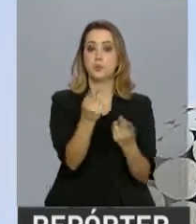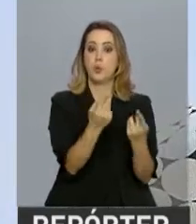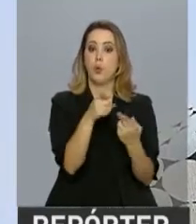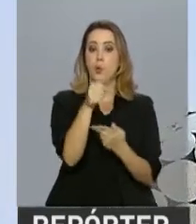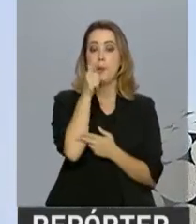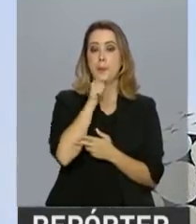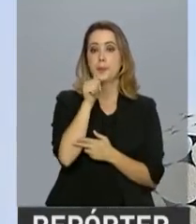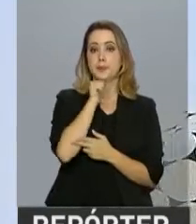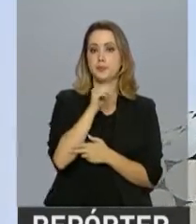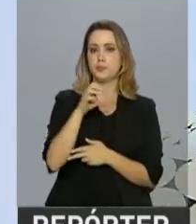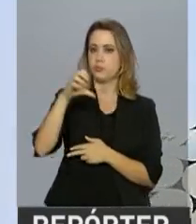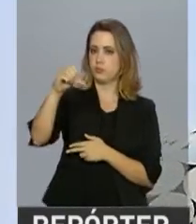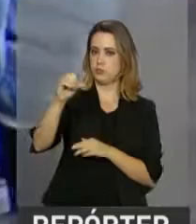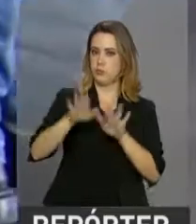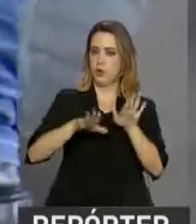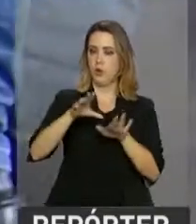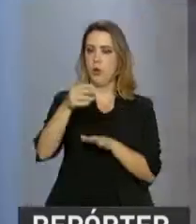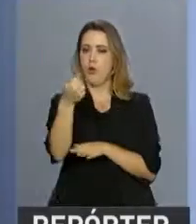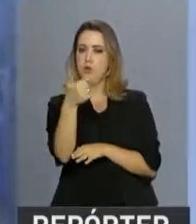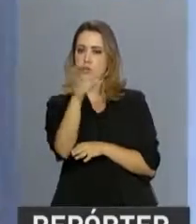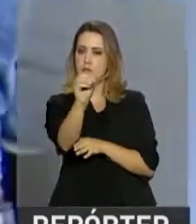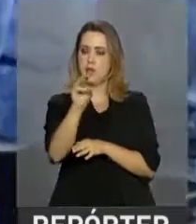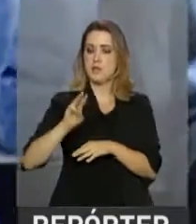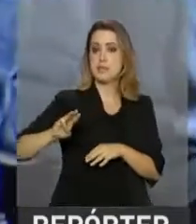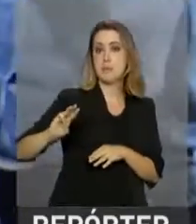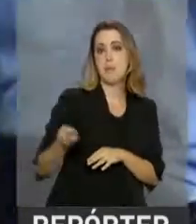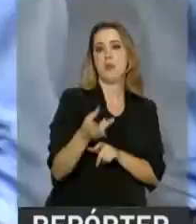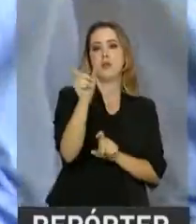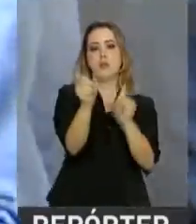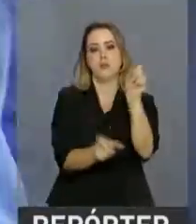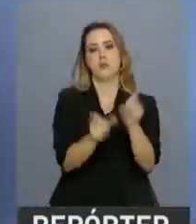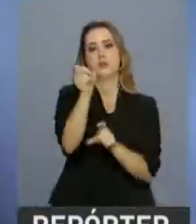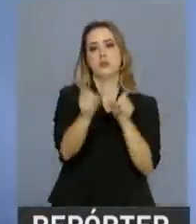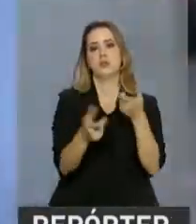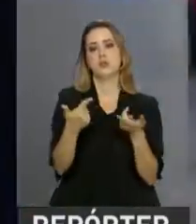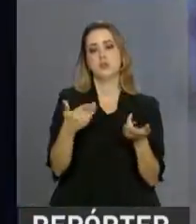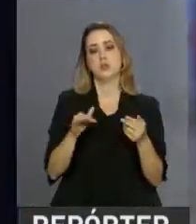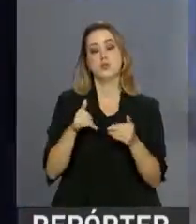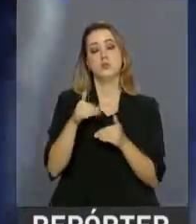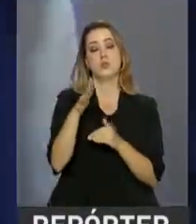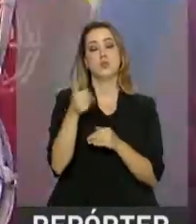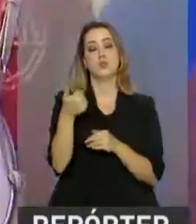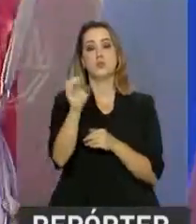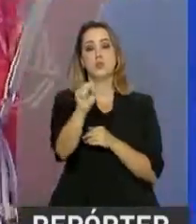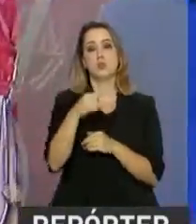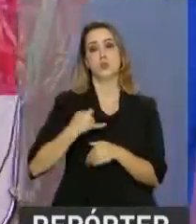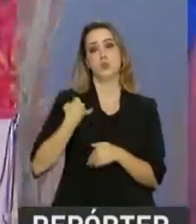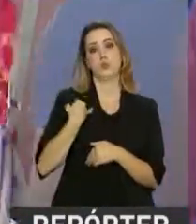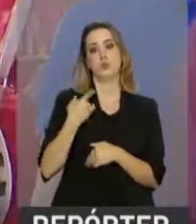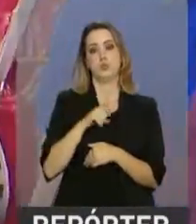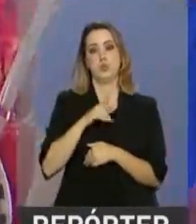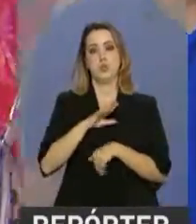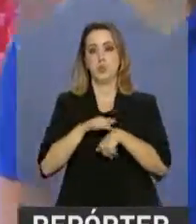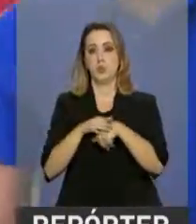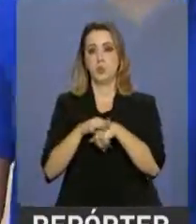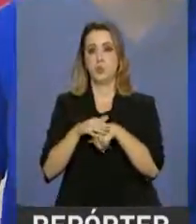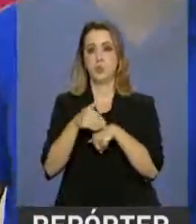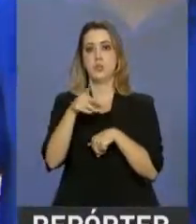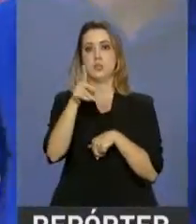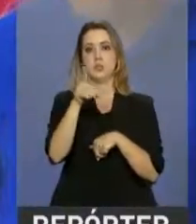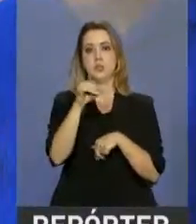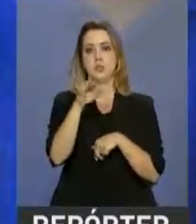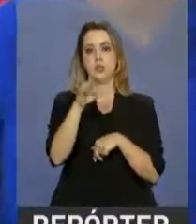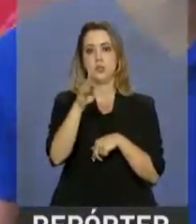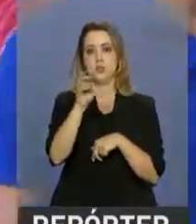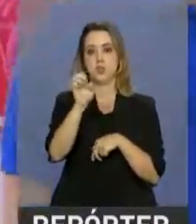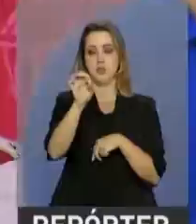Inês, entre 9 e 10 milhões de brasileiros acima de 18 anos sofrem de diabetes, o que coloca o país no 4º lugar